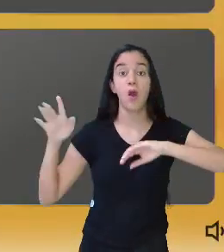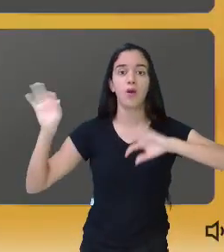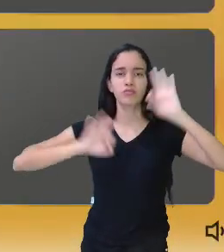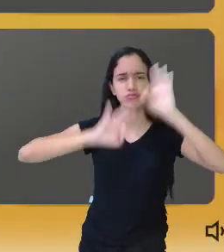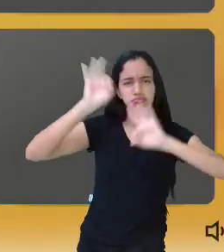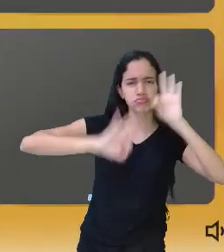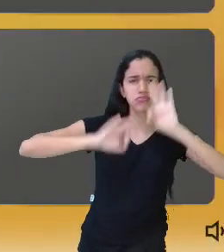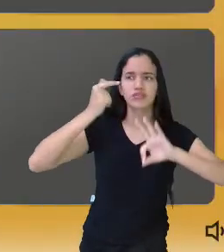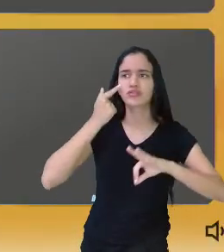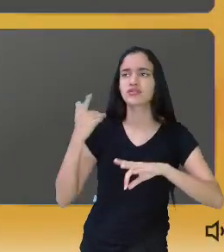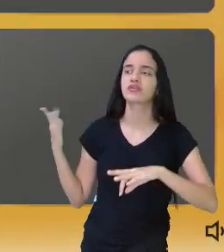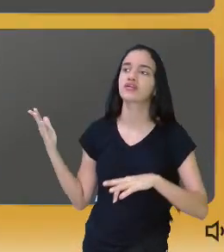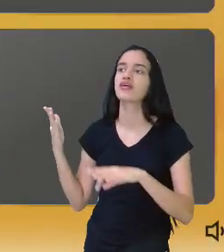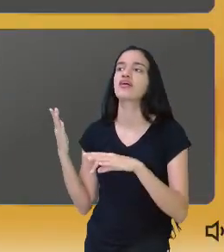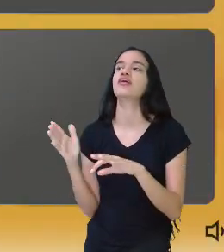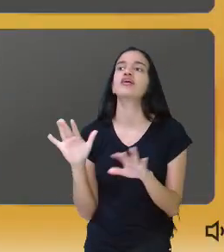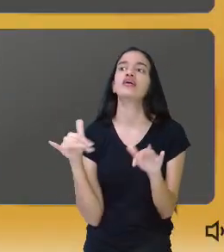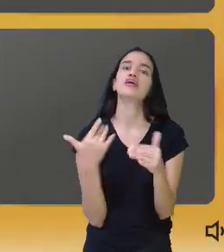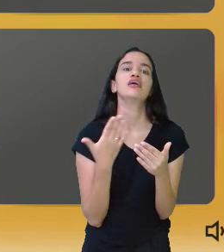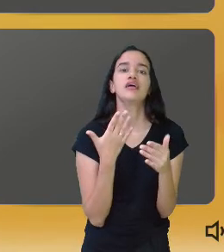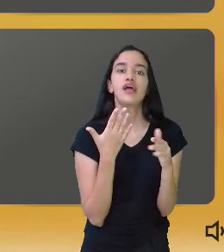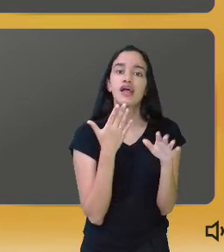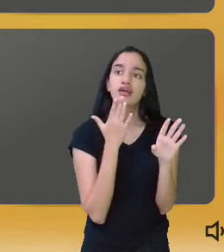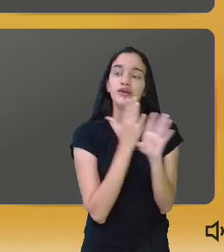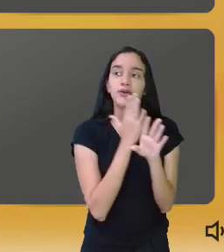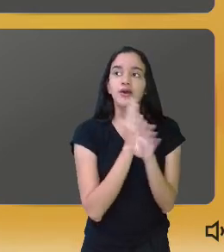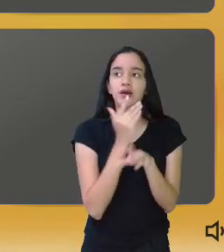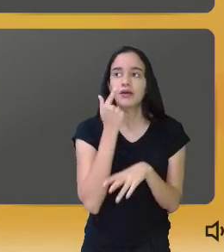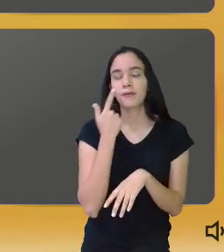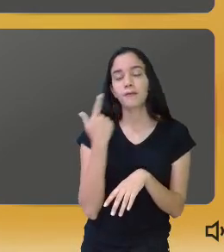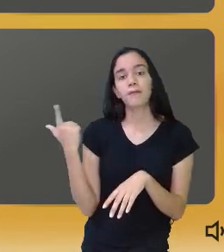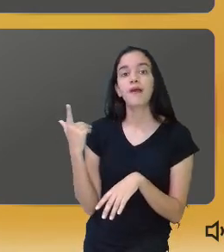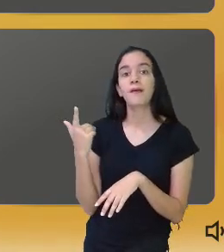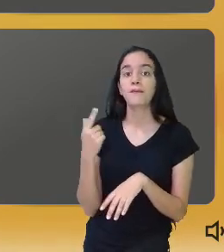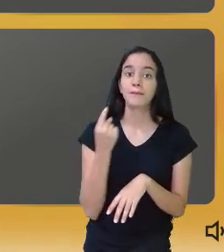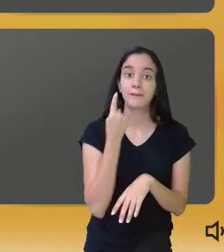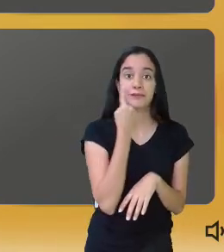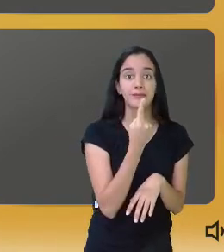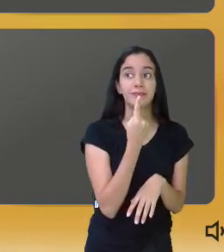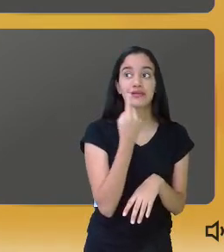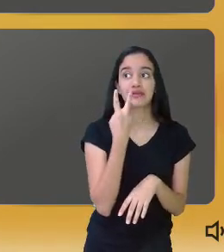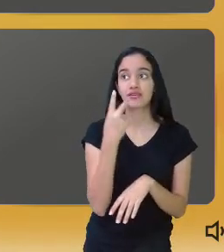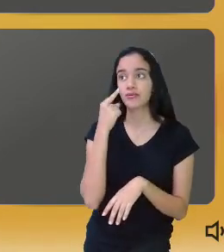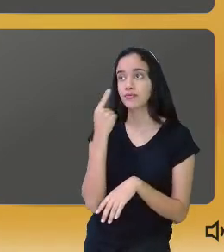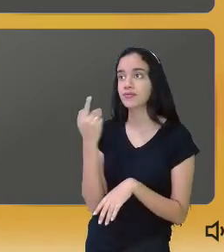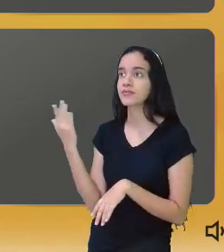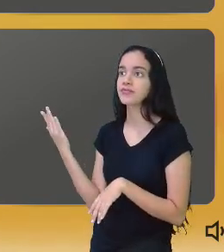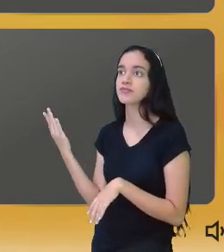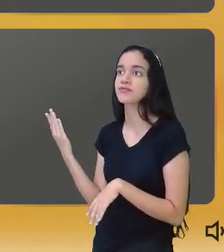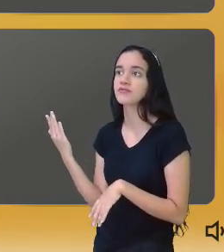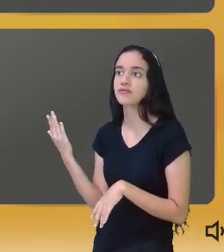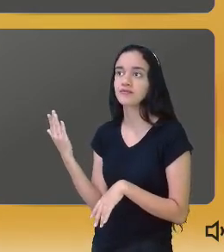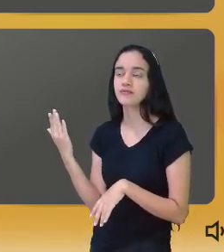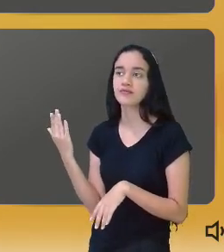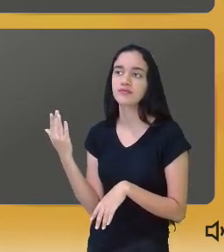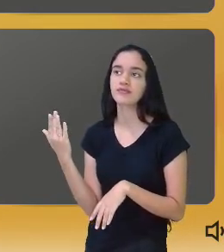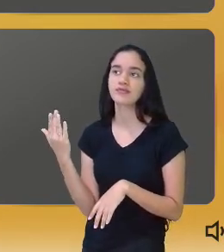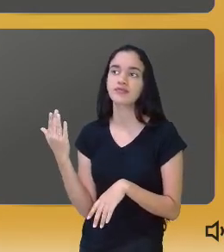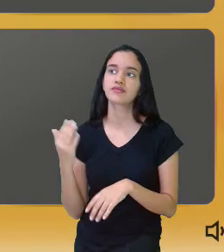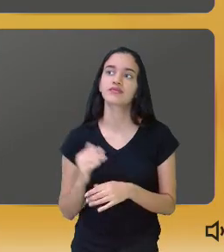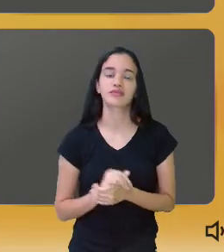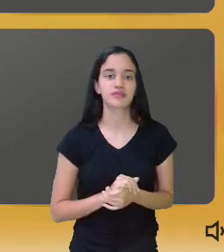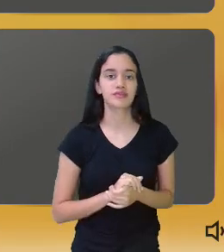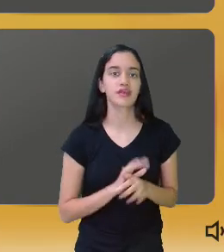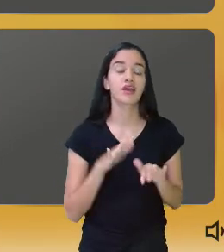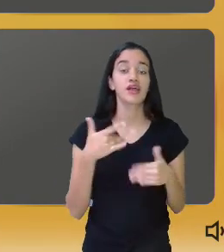vai ter que achar as cartinhas que combinam. Então, eu vou abrir aqui a primeira e a segunda. Aqui eu tenho um leão e aqui ele